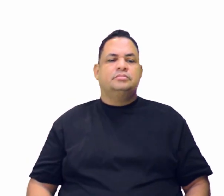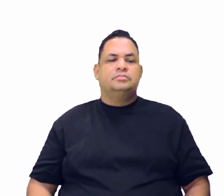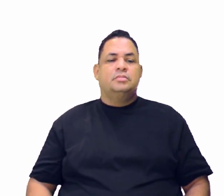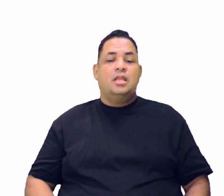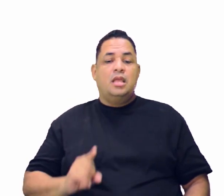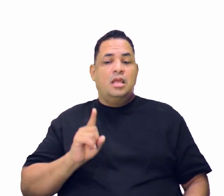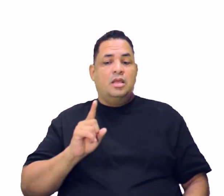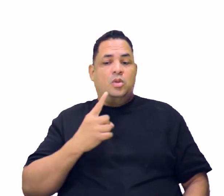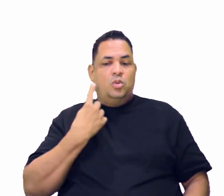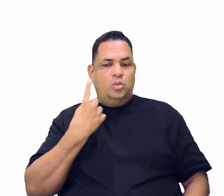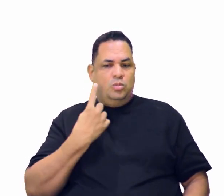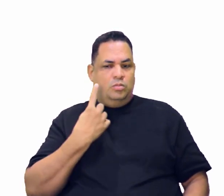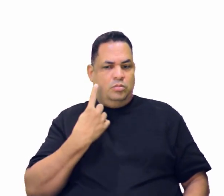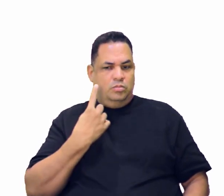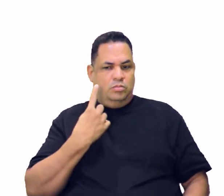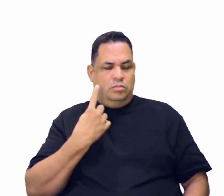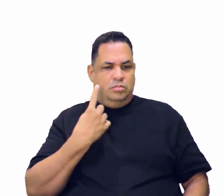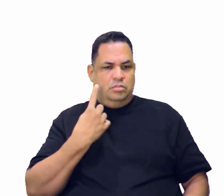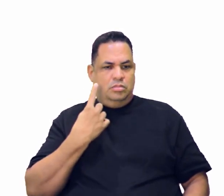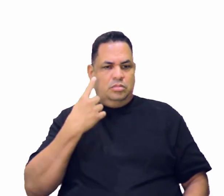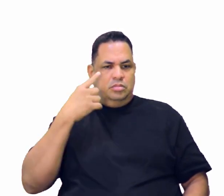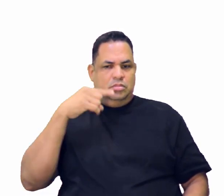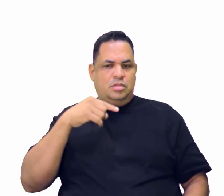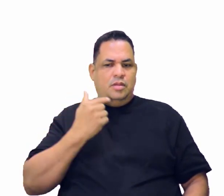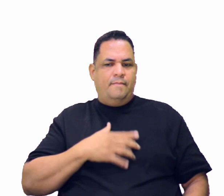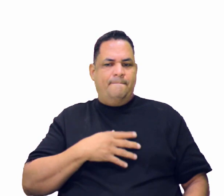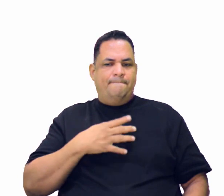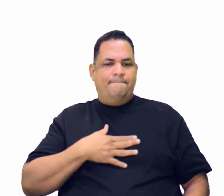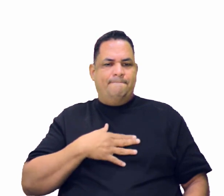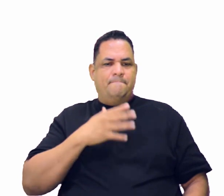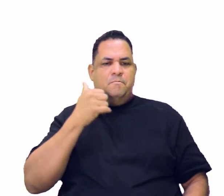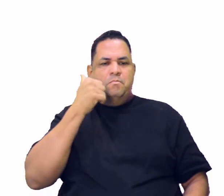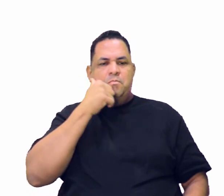madrasta foi considerada má.